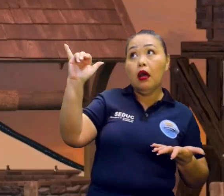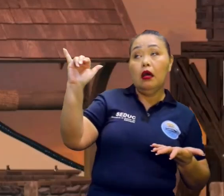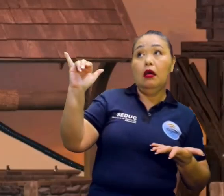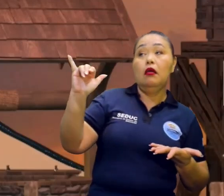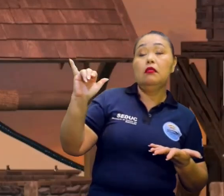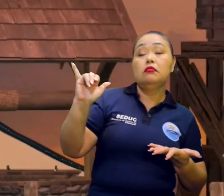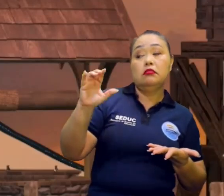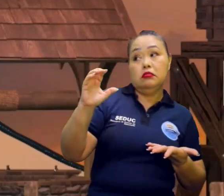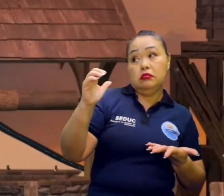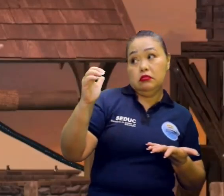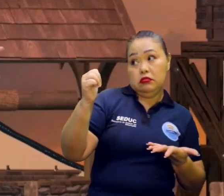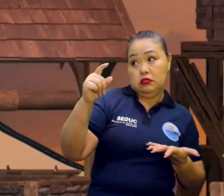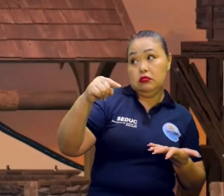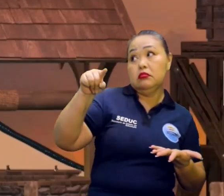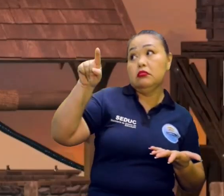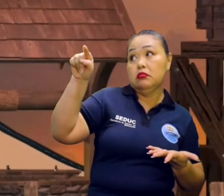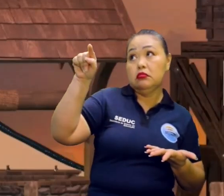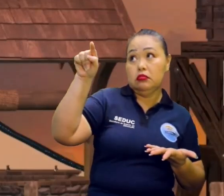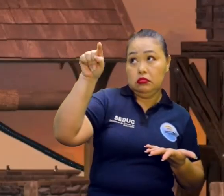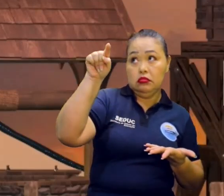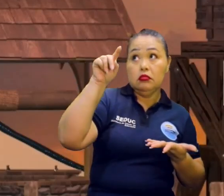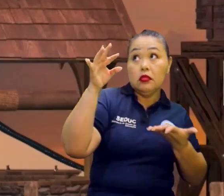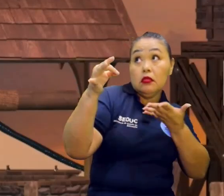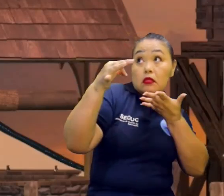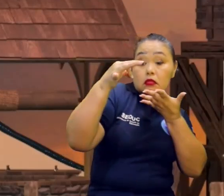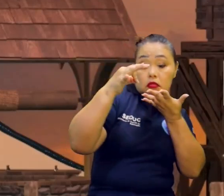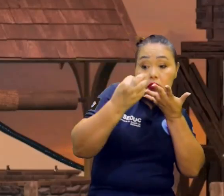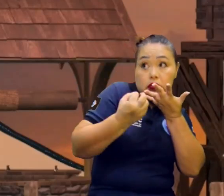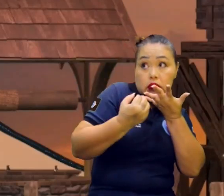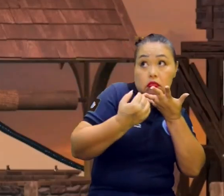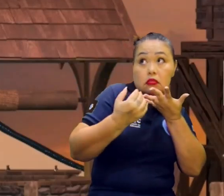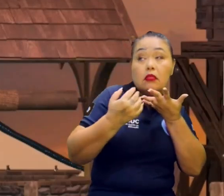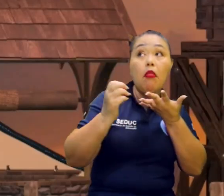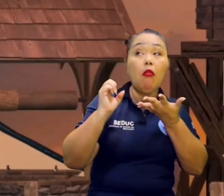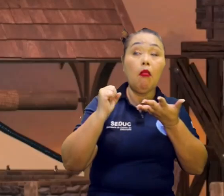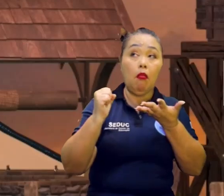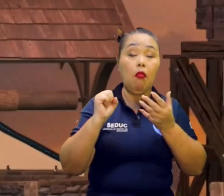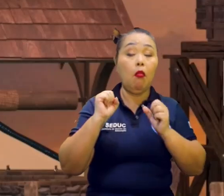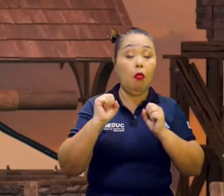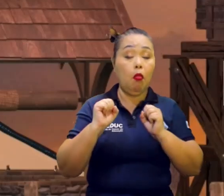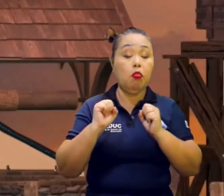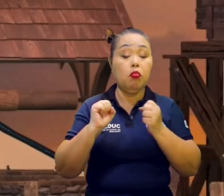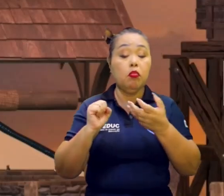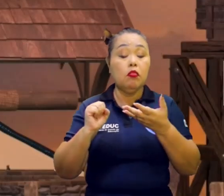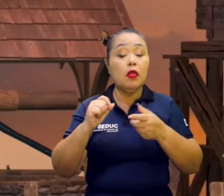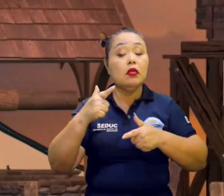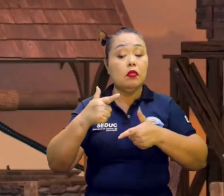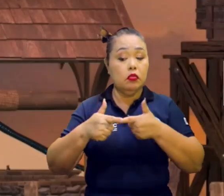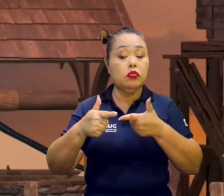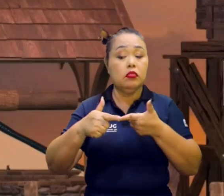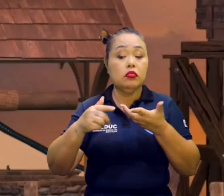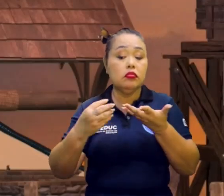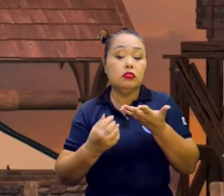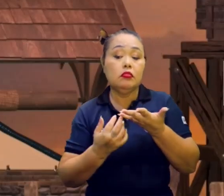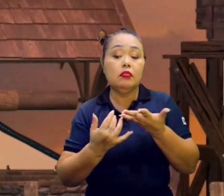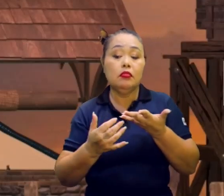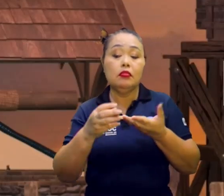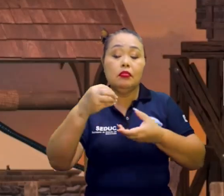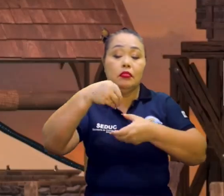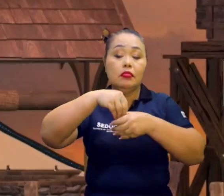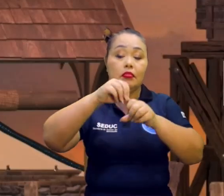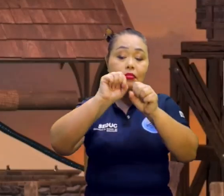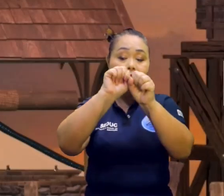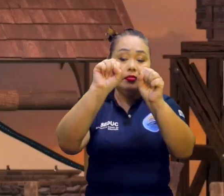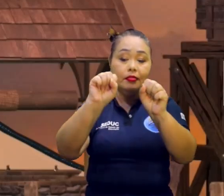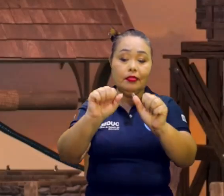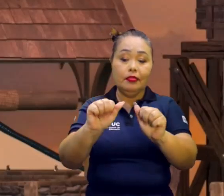desses elementos, né, desses agentes aí que podem trazer problemas dentro dos nossos SAFs. Tudo bem? Então, vamos